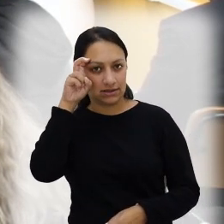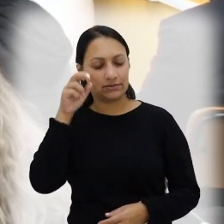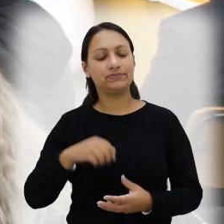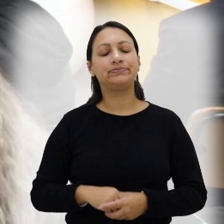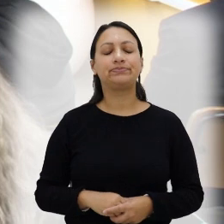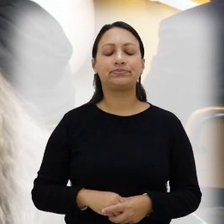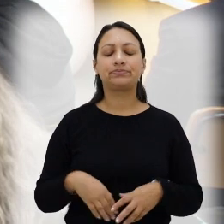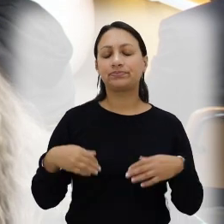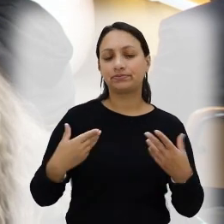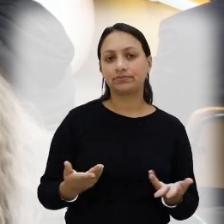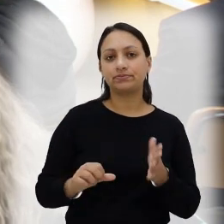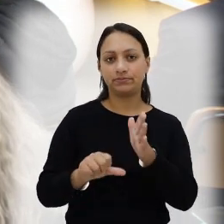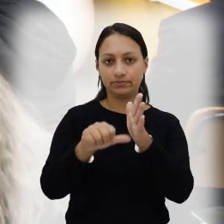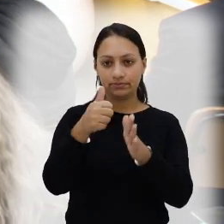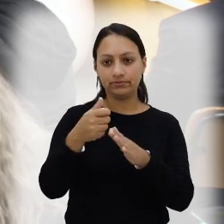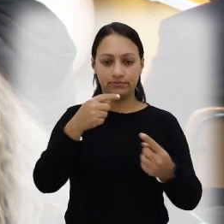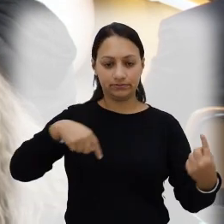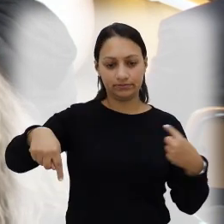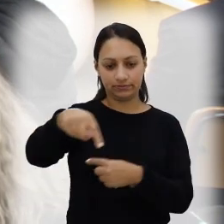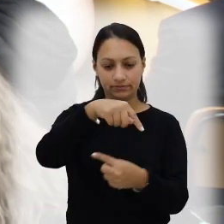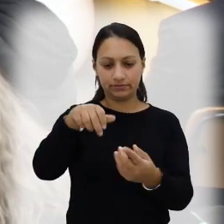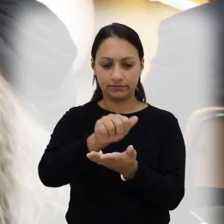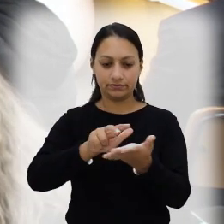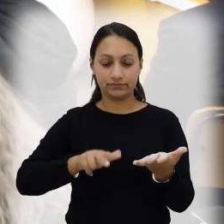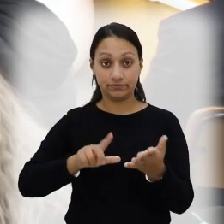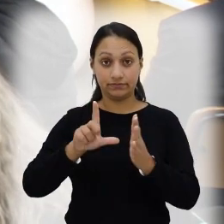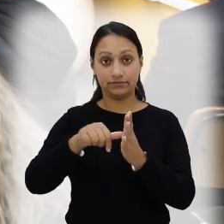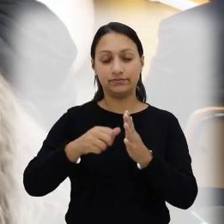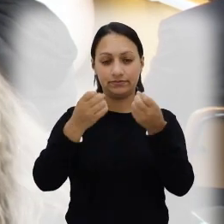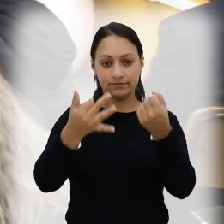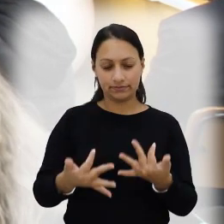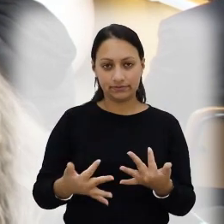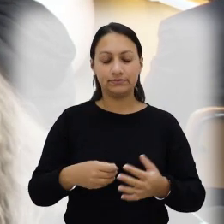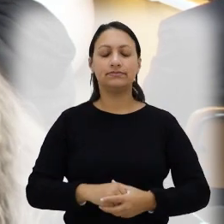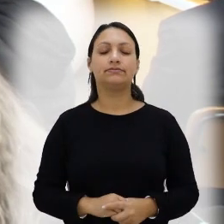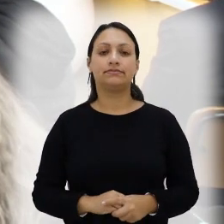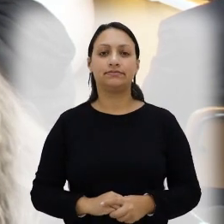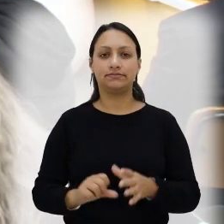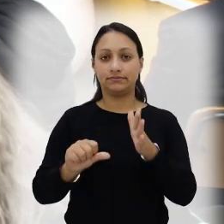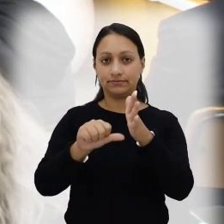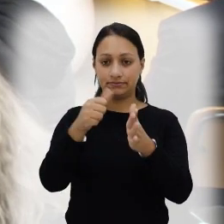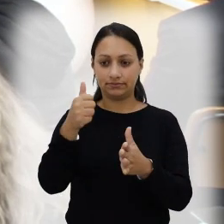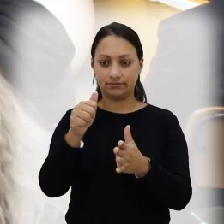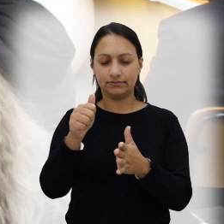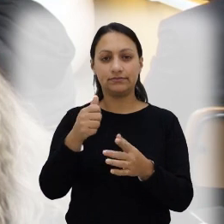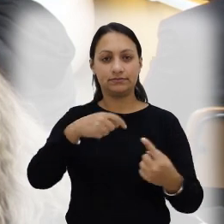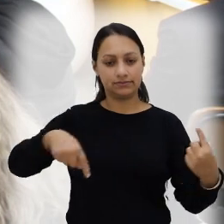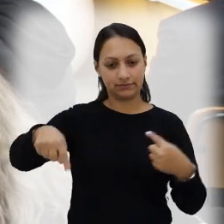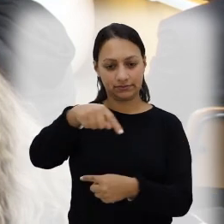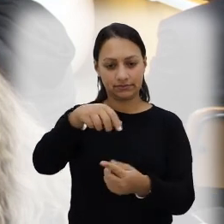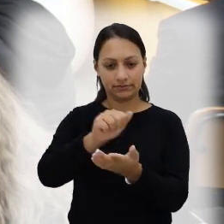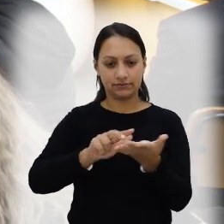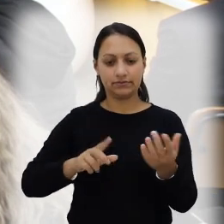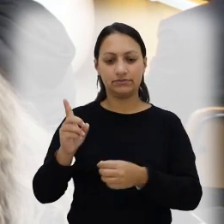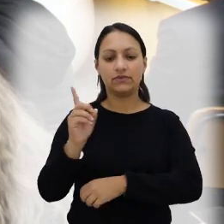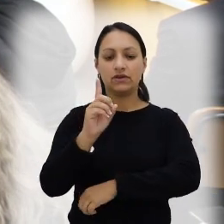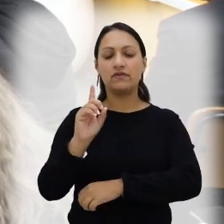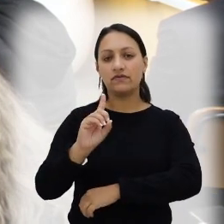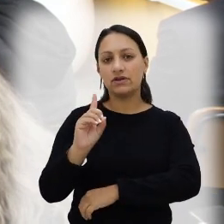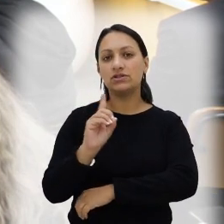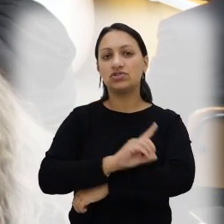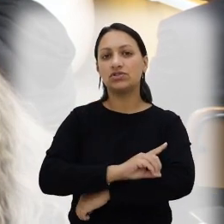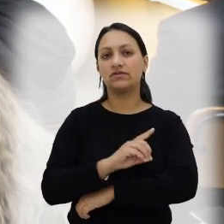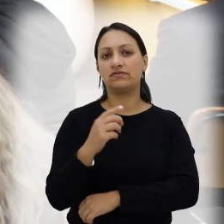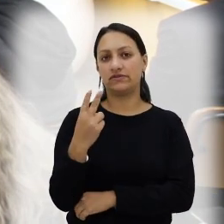então, o primeiro ciclo de avaliação, que eu vou falar na sequência. Então, o primeiro ciclo de avaliação vai acontecer no dia 27/7, a gente terá